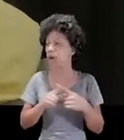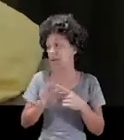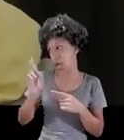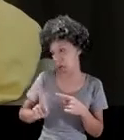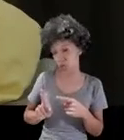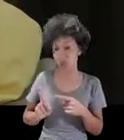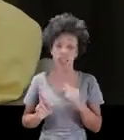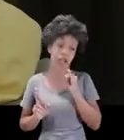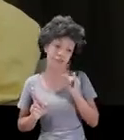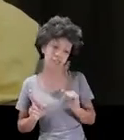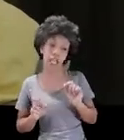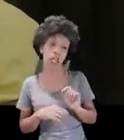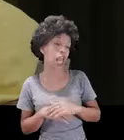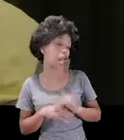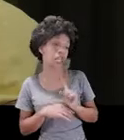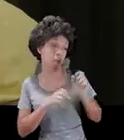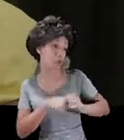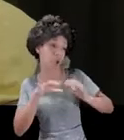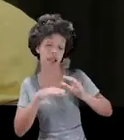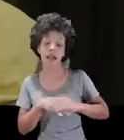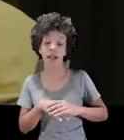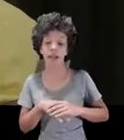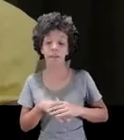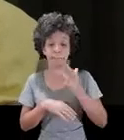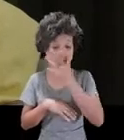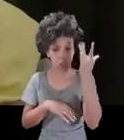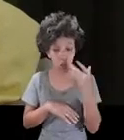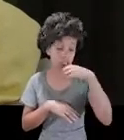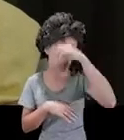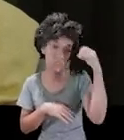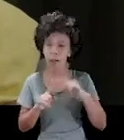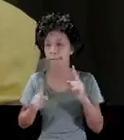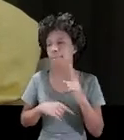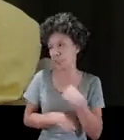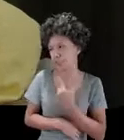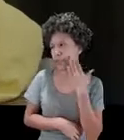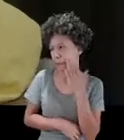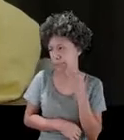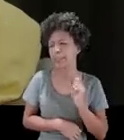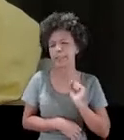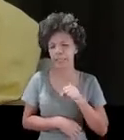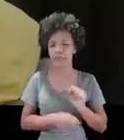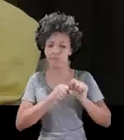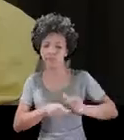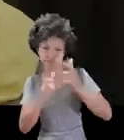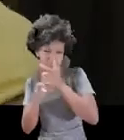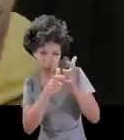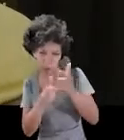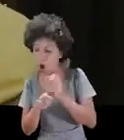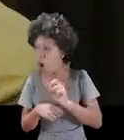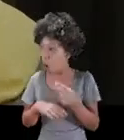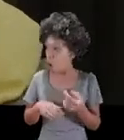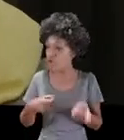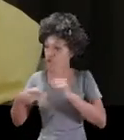porque a Rússia disse que não está atacando civis mas sabemos que tá né Vamos jogar real ou ele vai